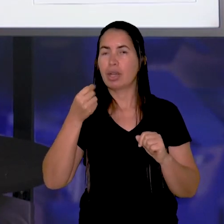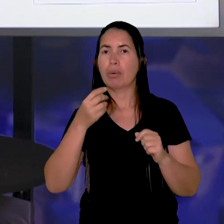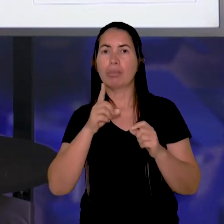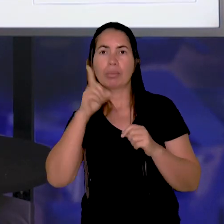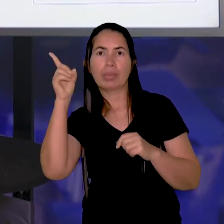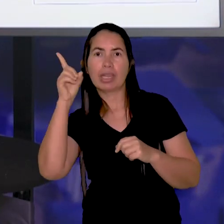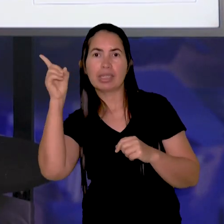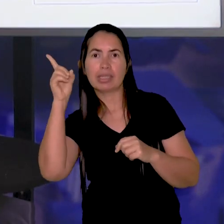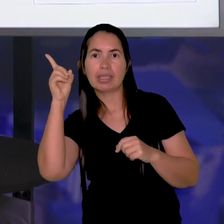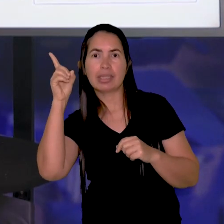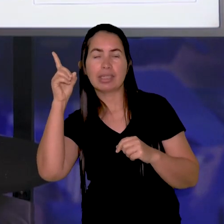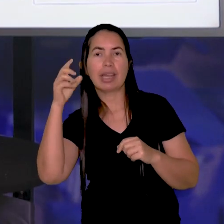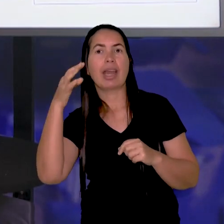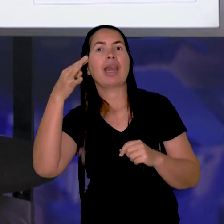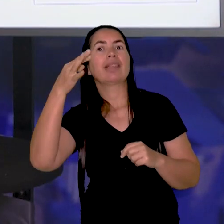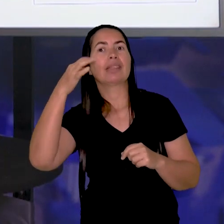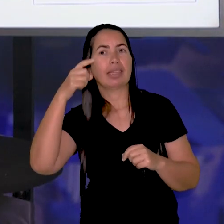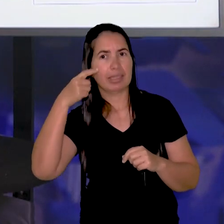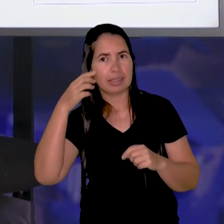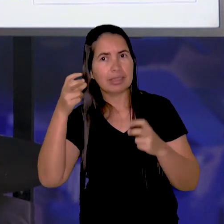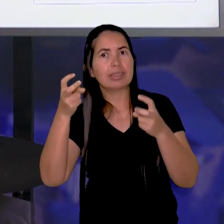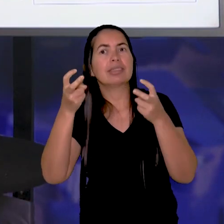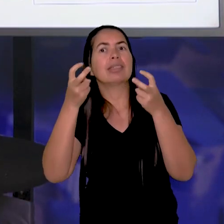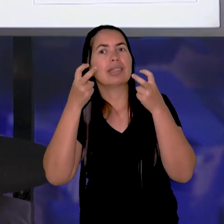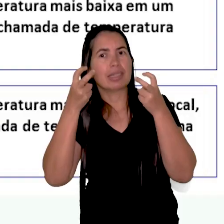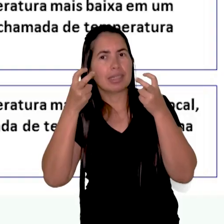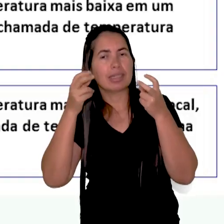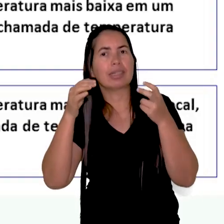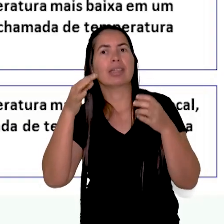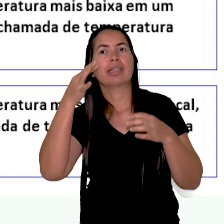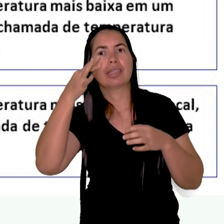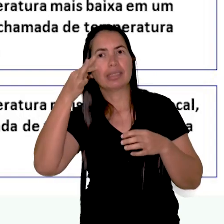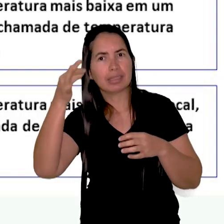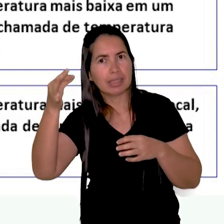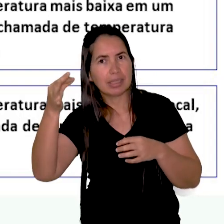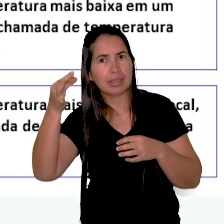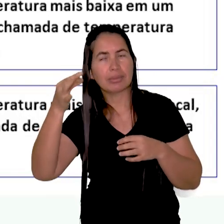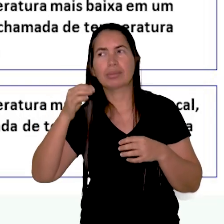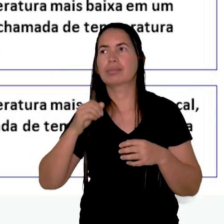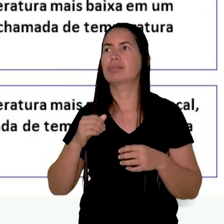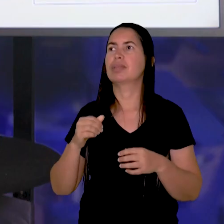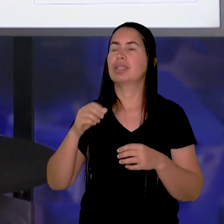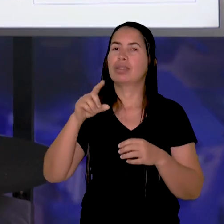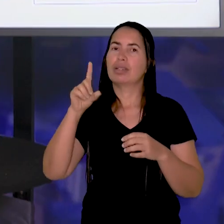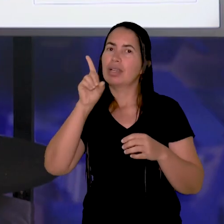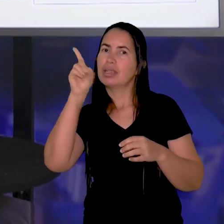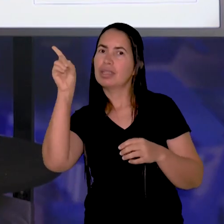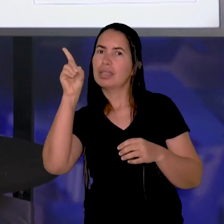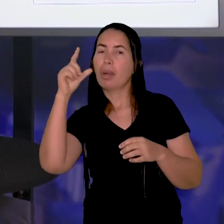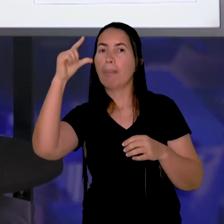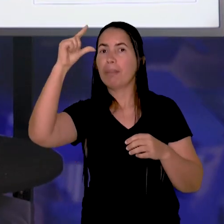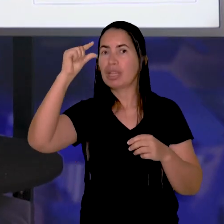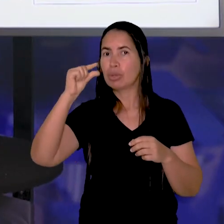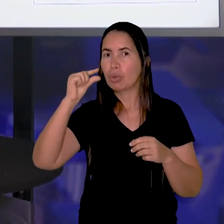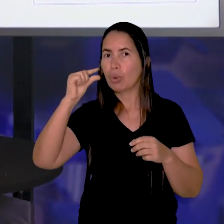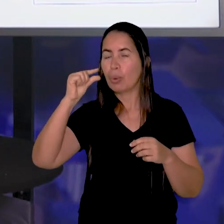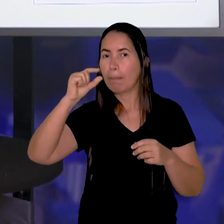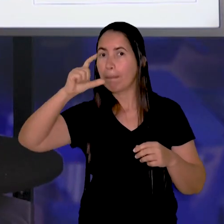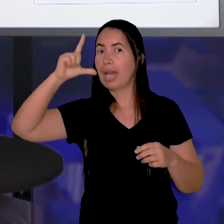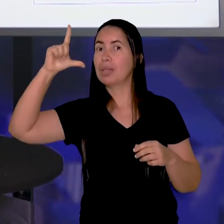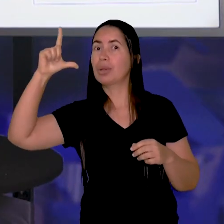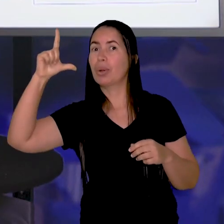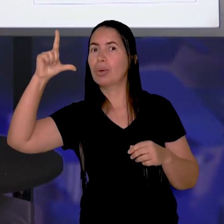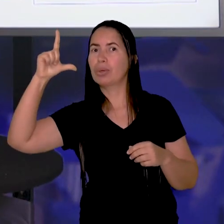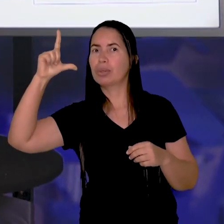ó. Prestem atenção de novo aqui, quem não prestou atenção, voltando aqui no gráfico, ó, a menor e a